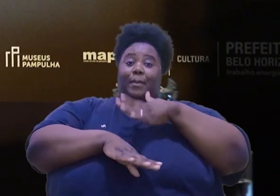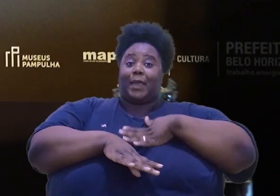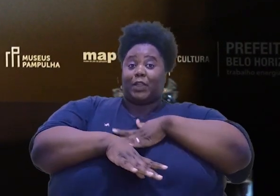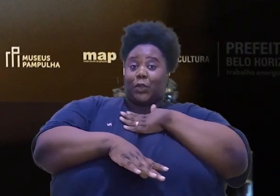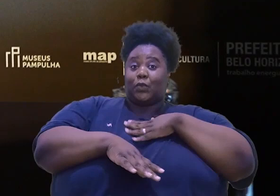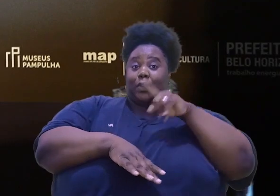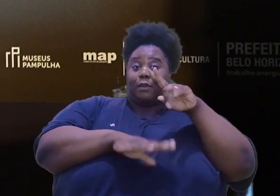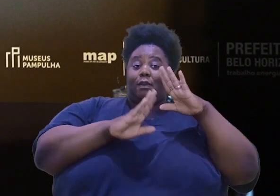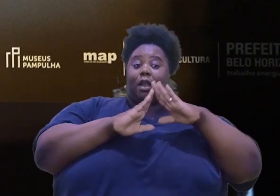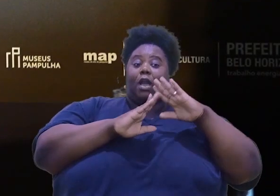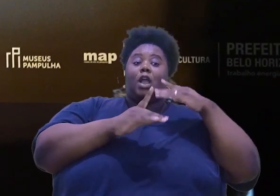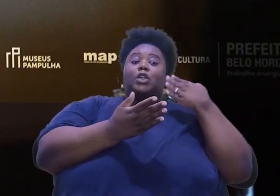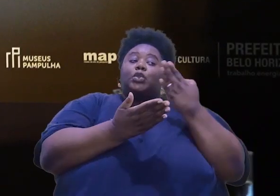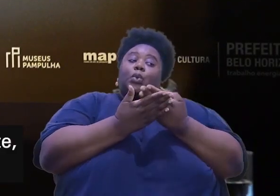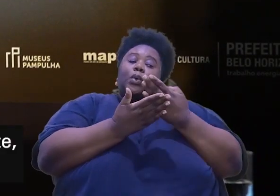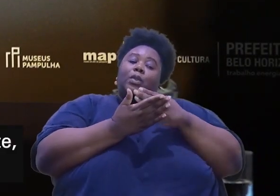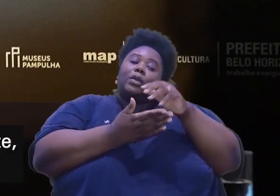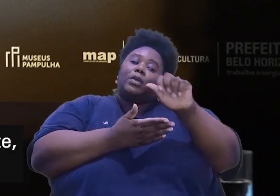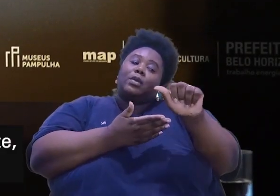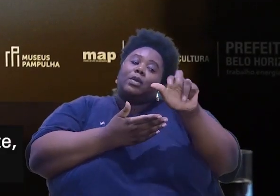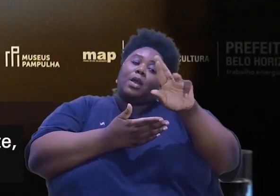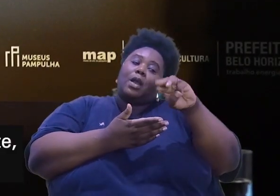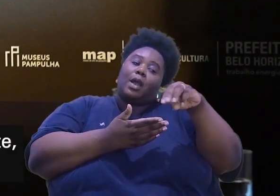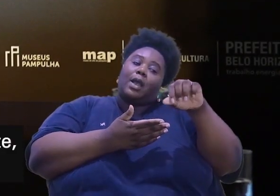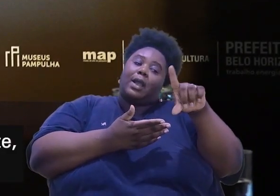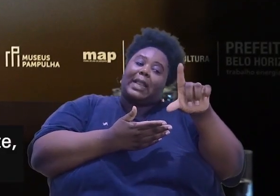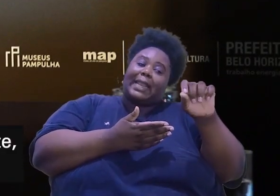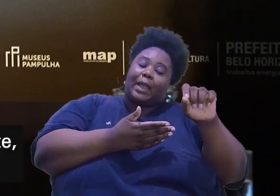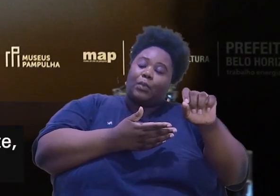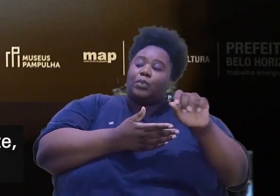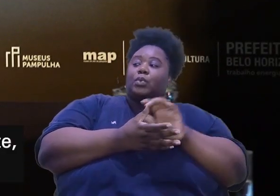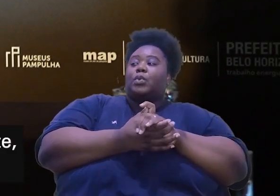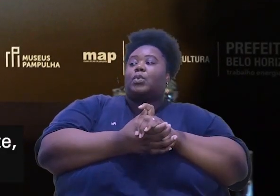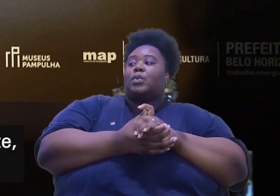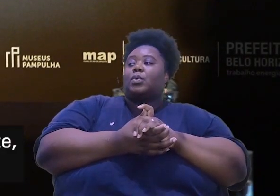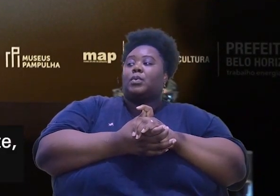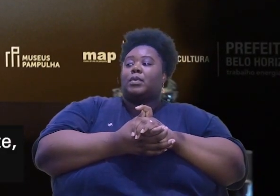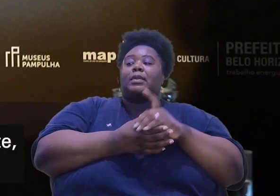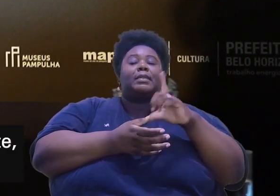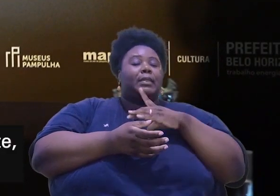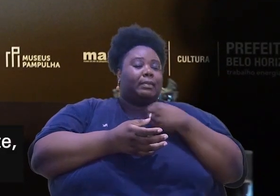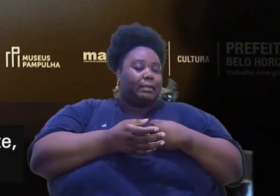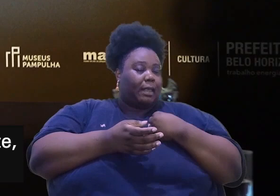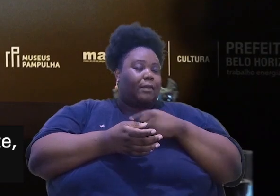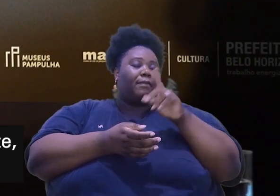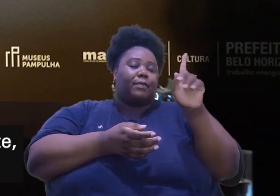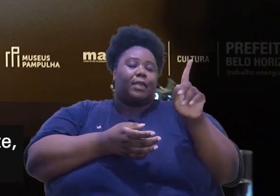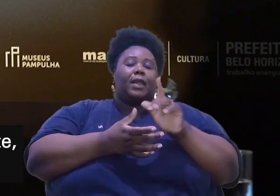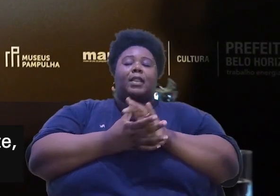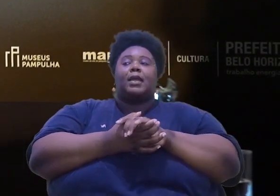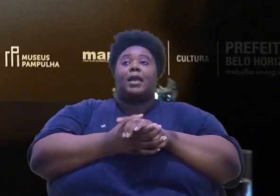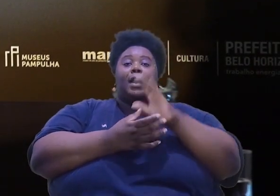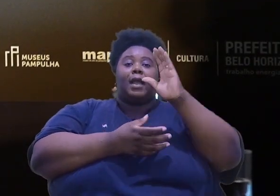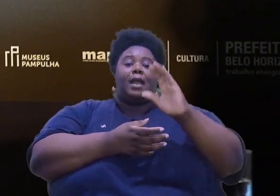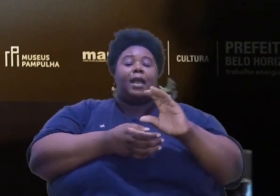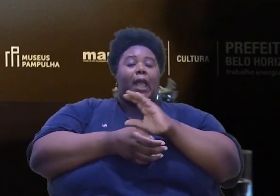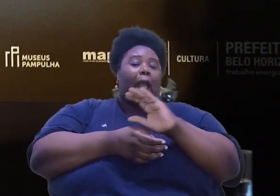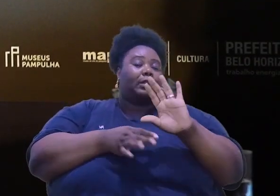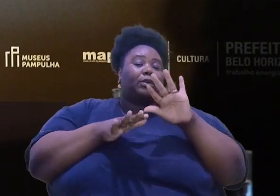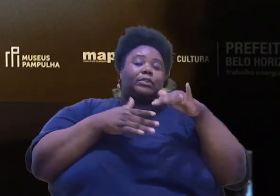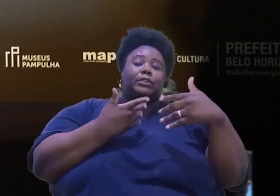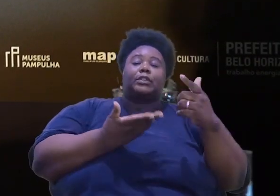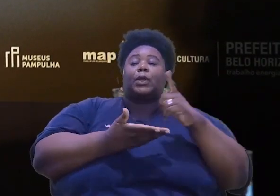Colégio Arnaldo, que era um colégio, acho que ainda existe, né? Um colégio de tradição católica, então